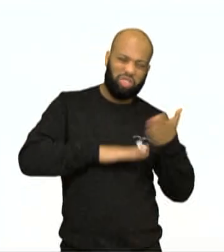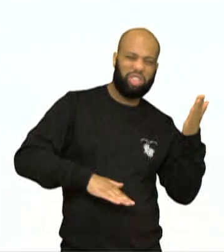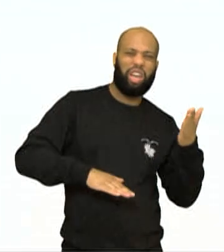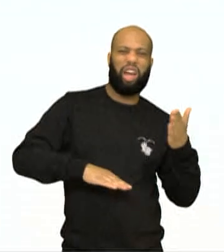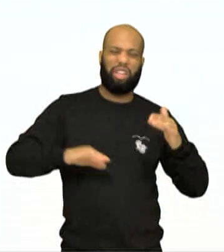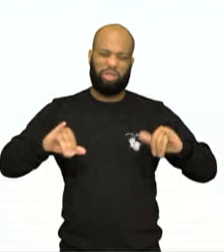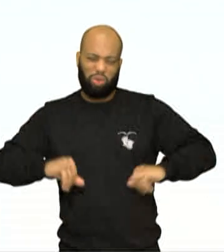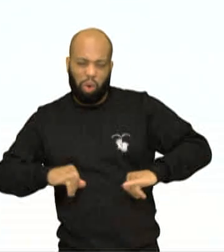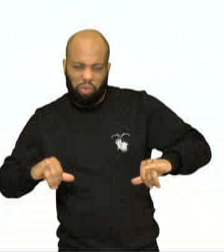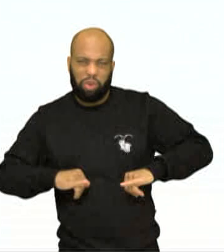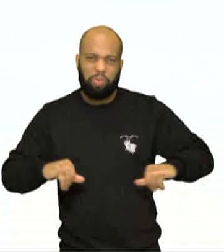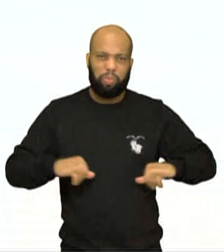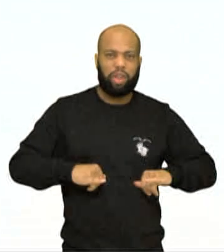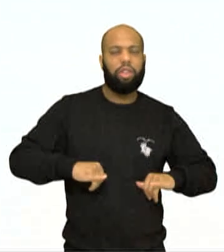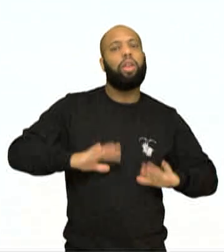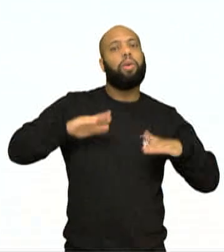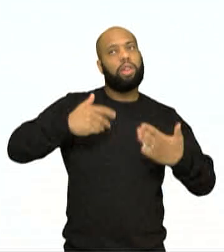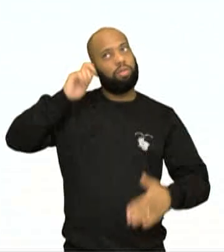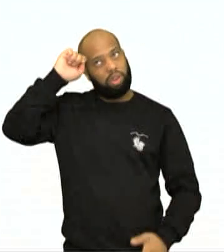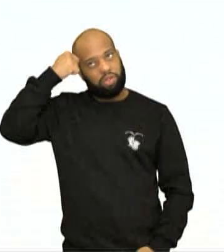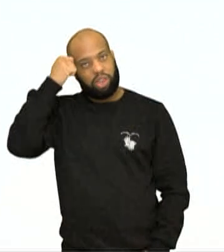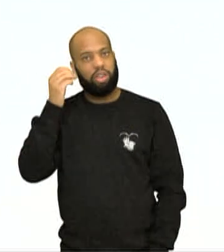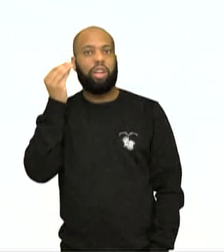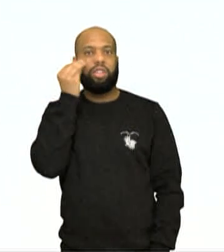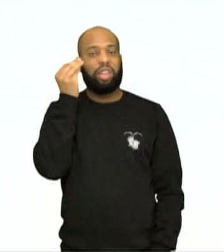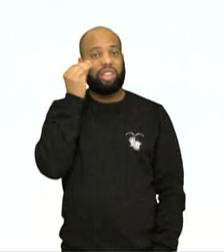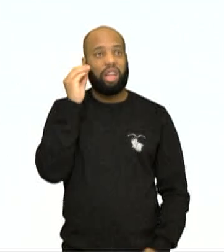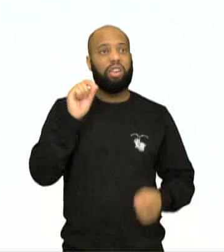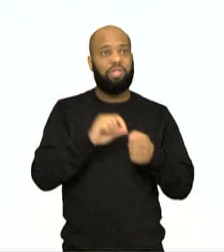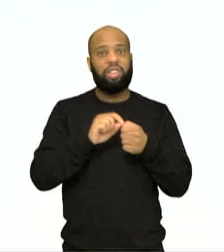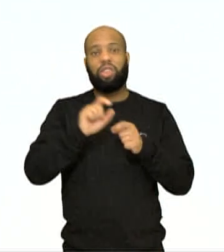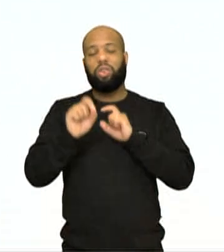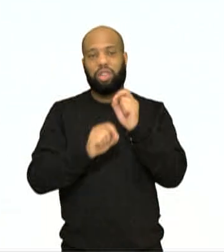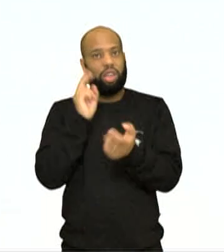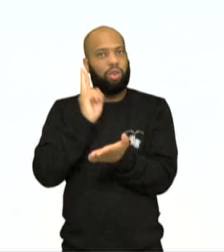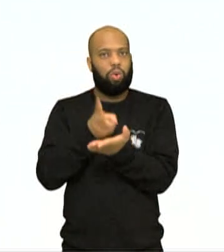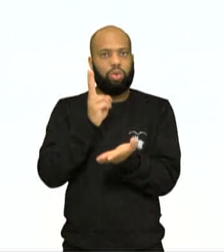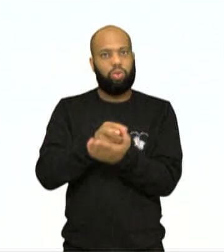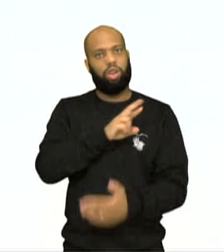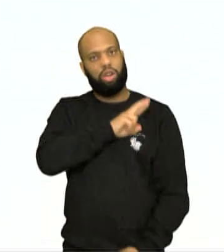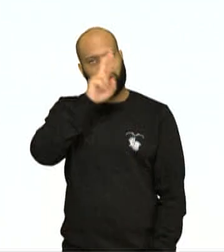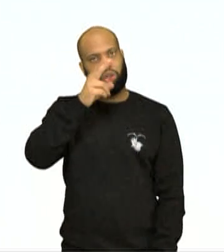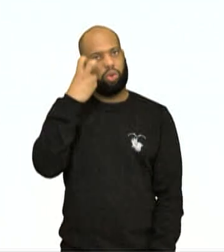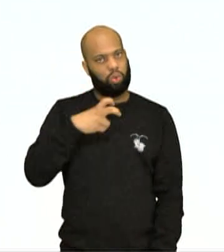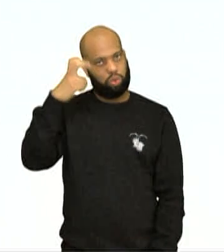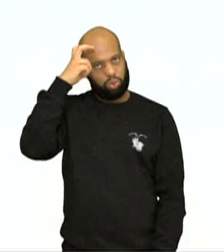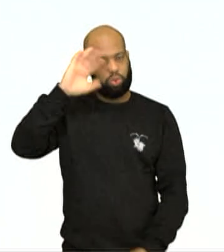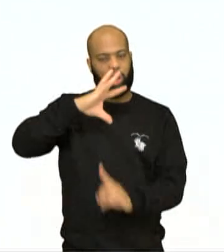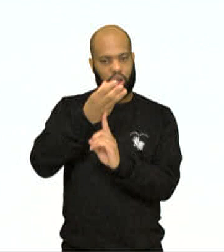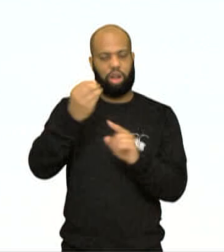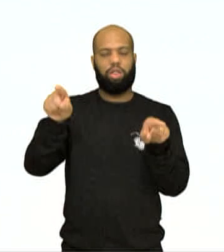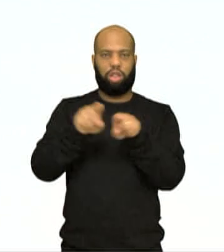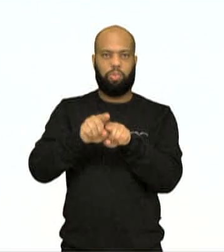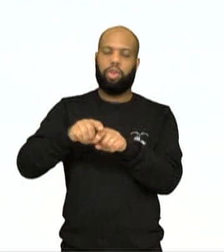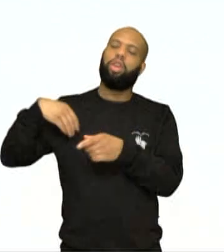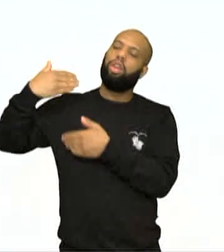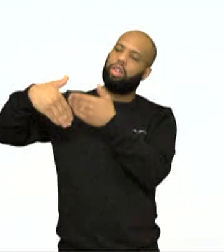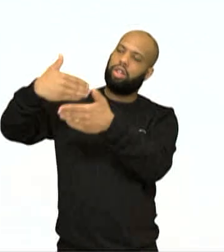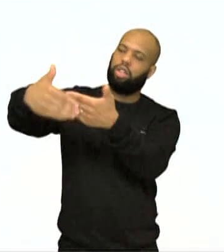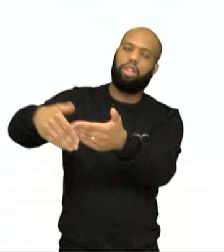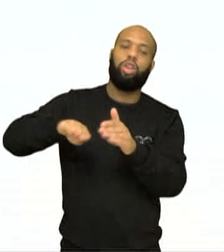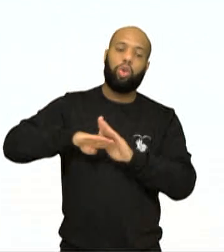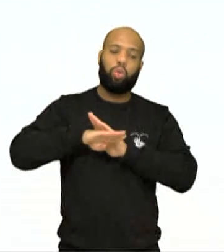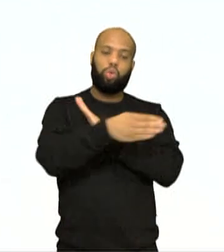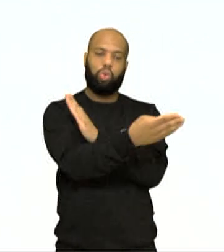africanos tentavam manter religiosidade, sua cultura, sua arte e etc., né. Com o passar do tempo, os